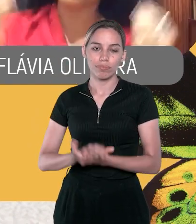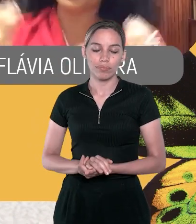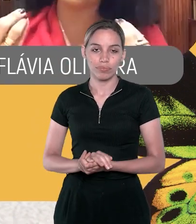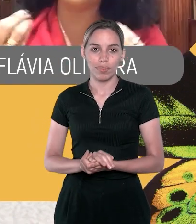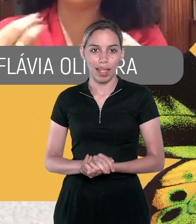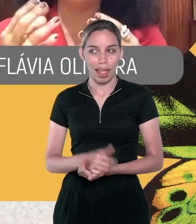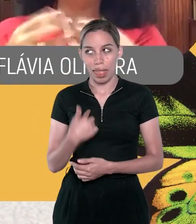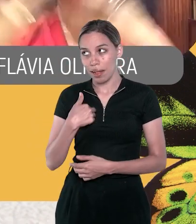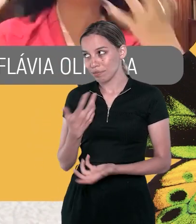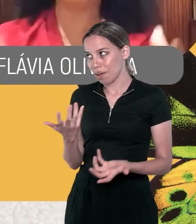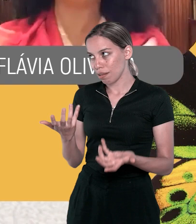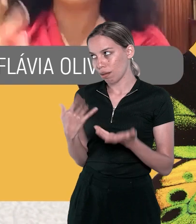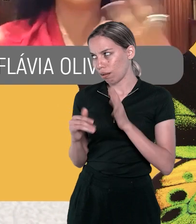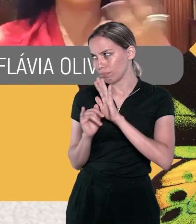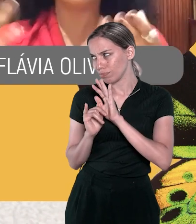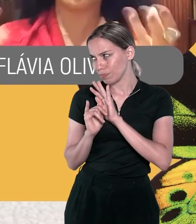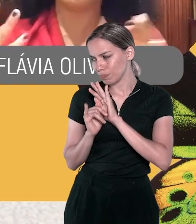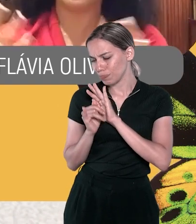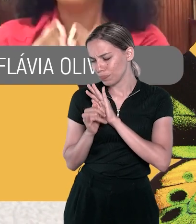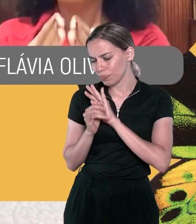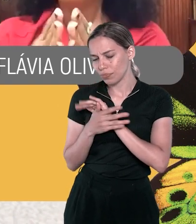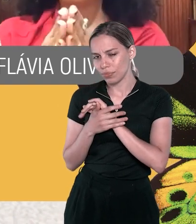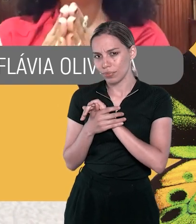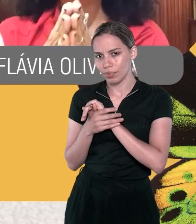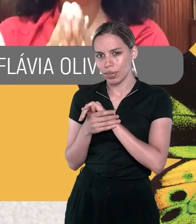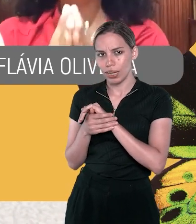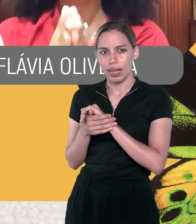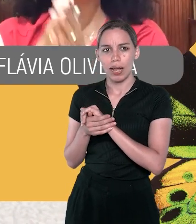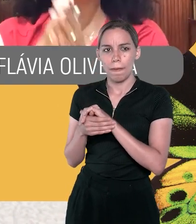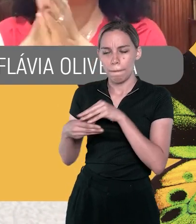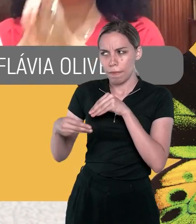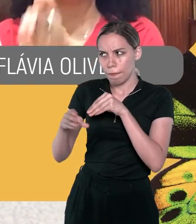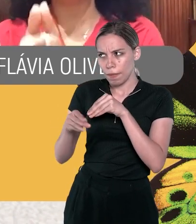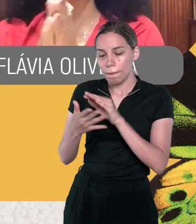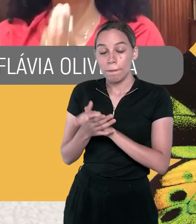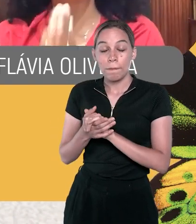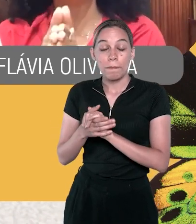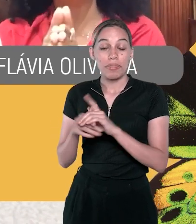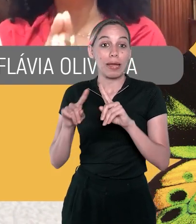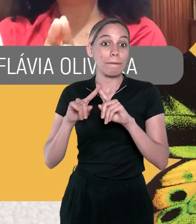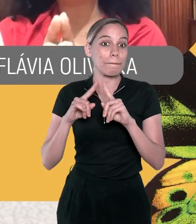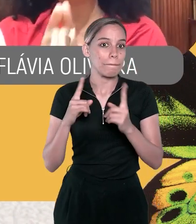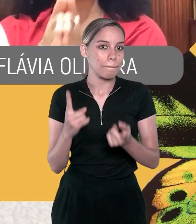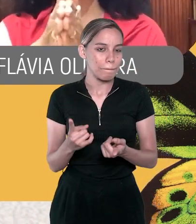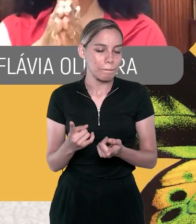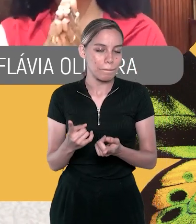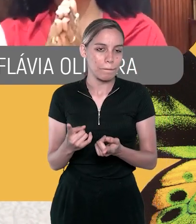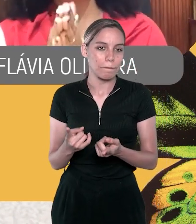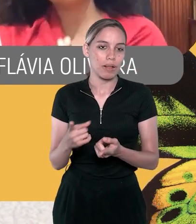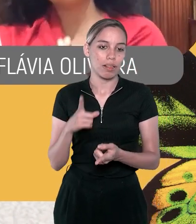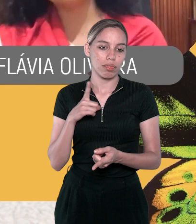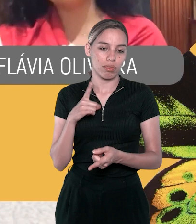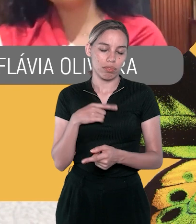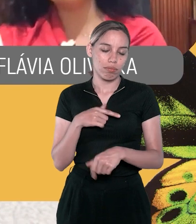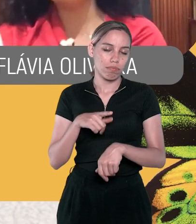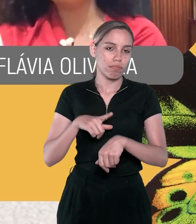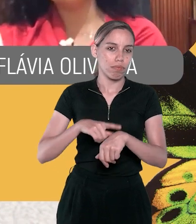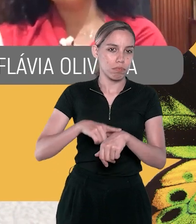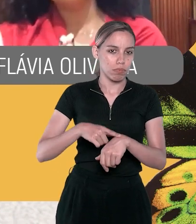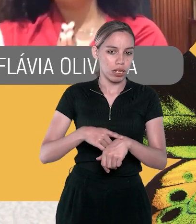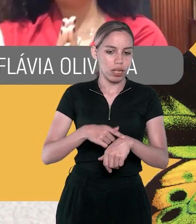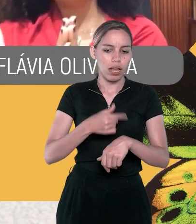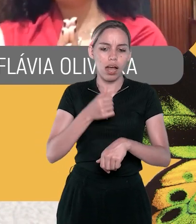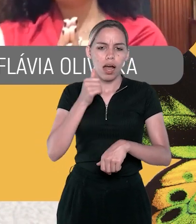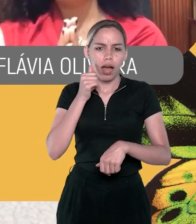tem um momento em que ele não vou dizer por quem e tal, mas tem um momento em que ele é reconhecido, e quando ele é